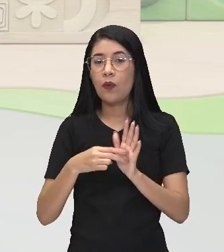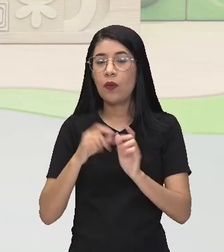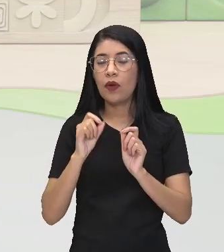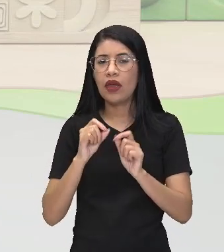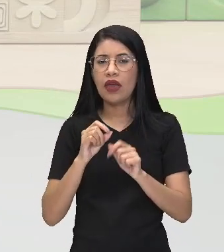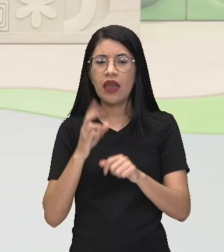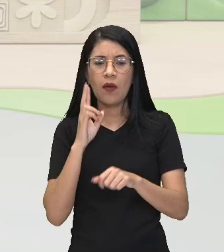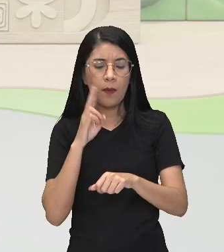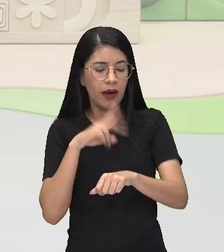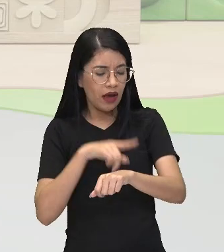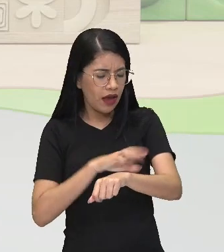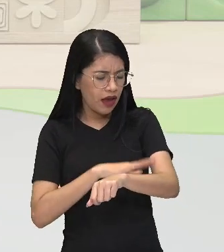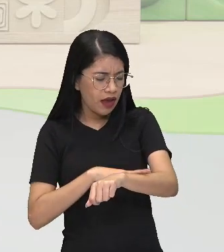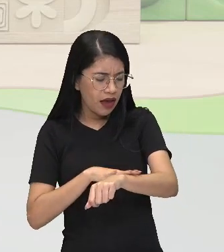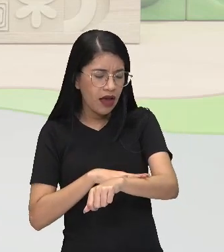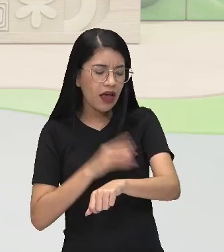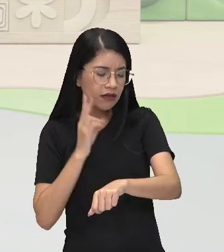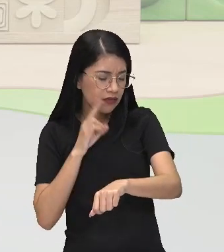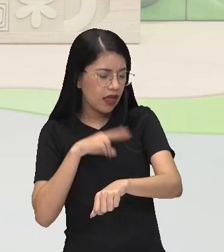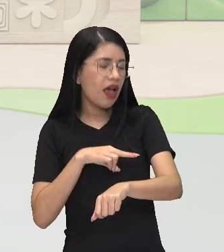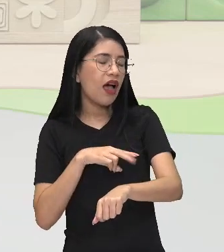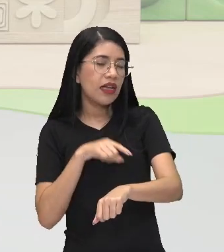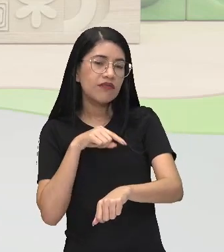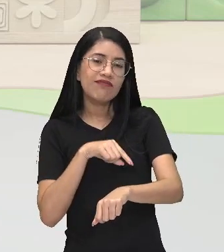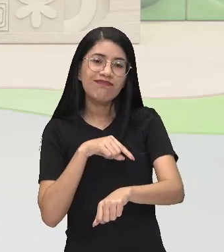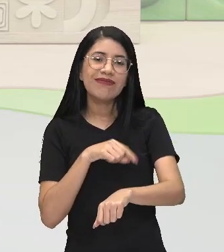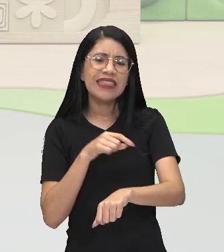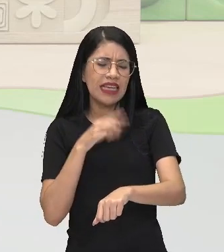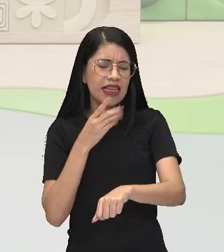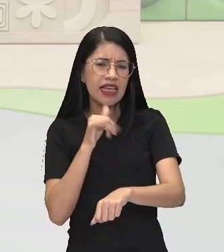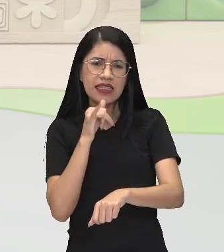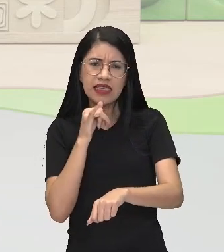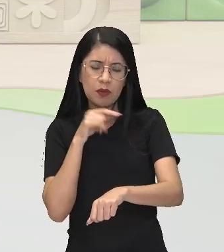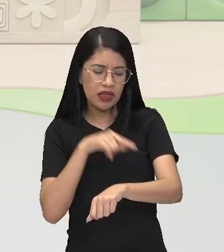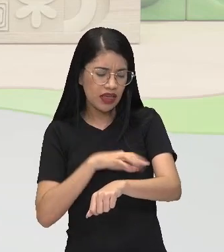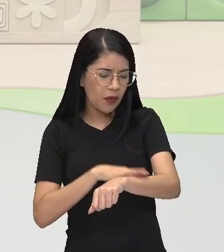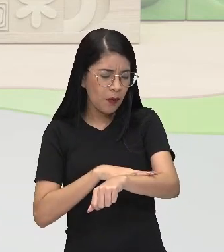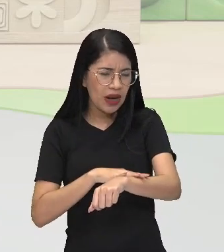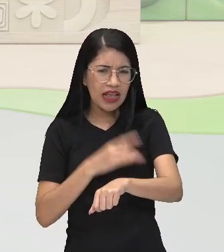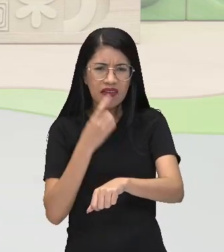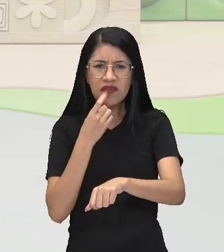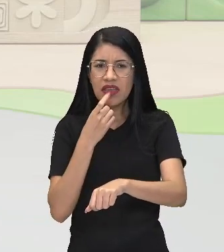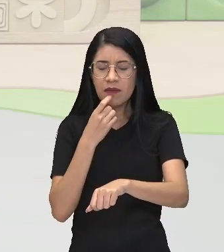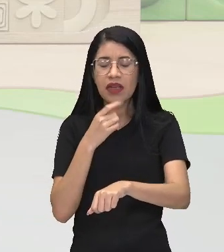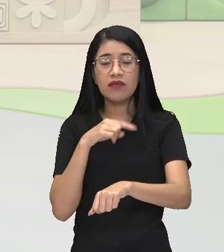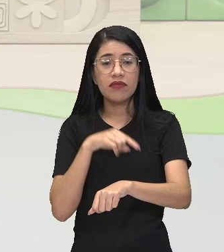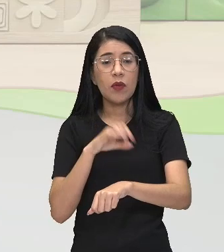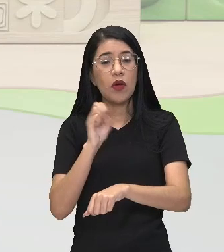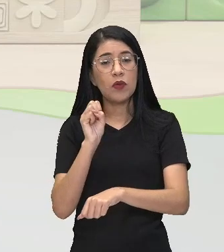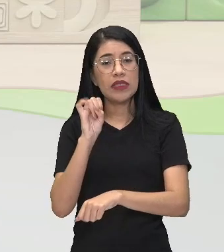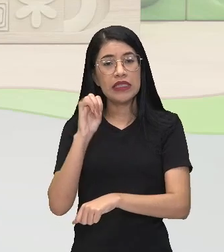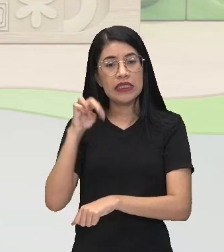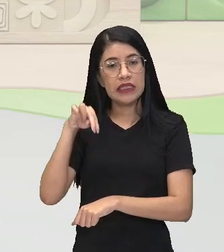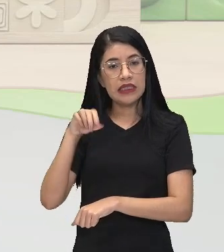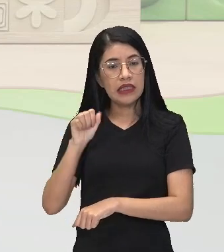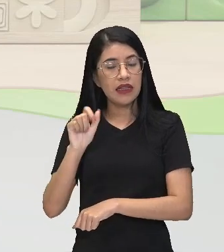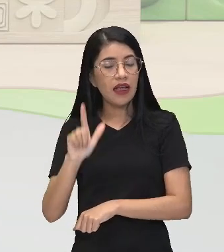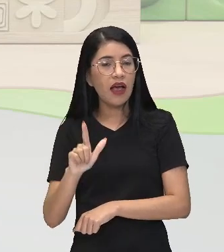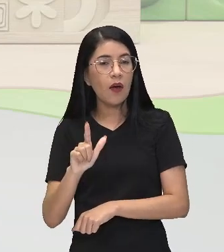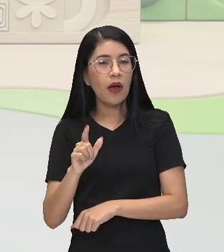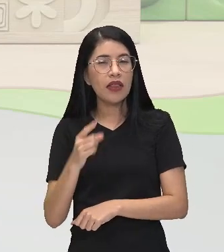né? Nós conseguimos ver, olha, tá vermelho aqui meu braço, isso é um sinal. Eu vejo meus